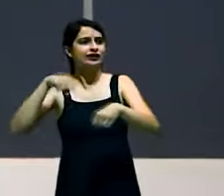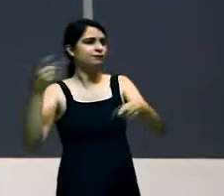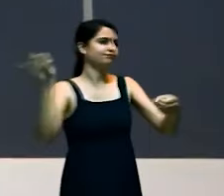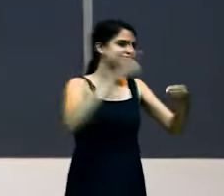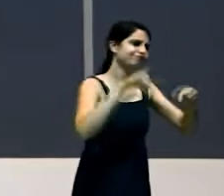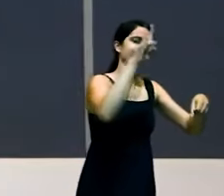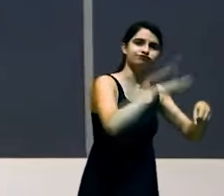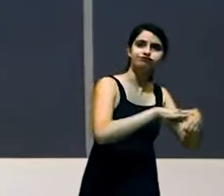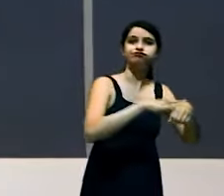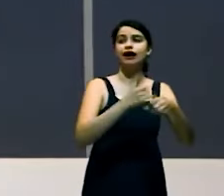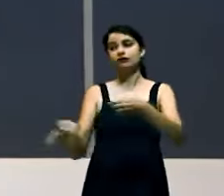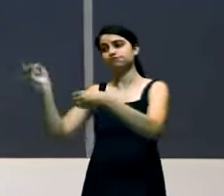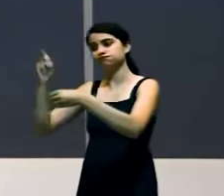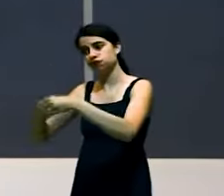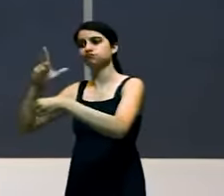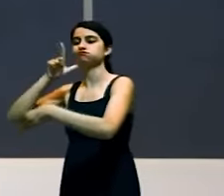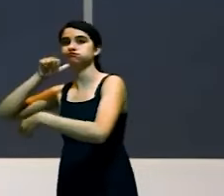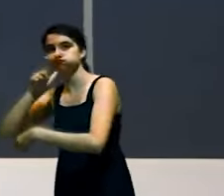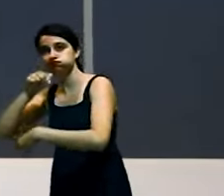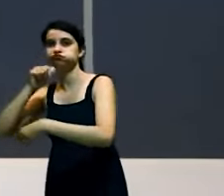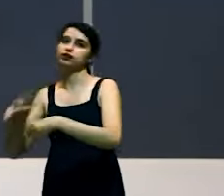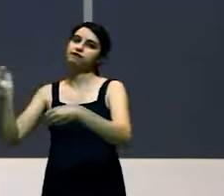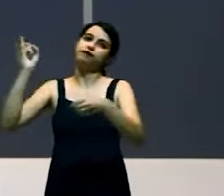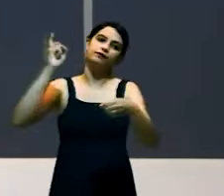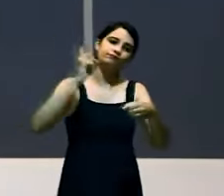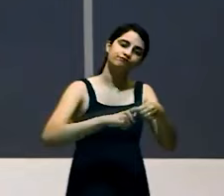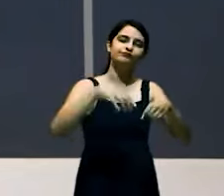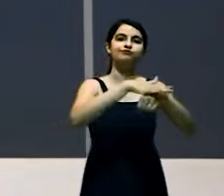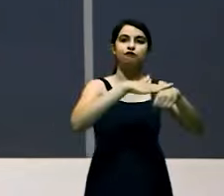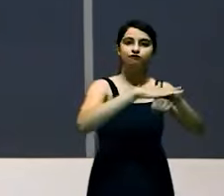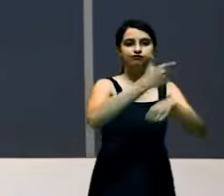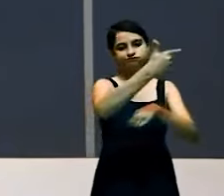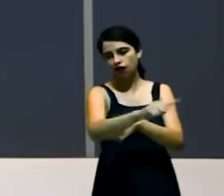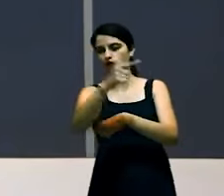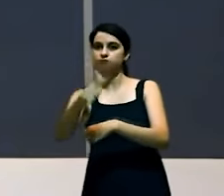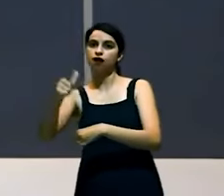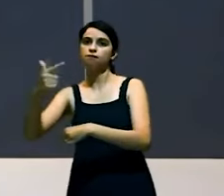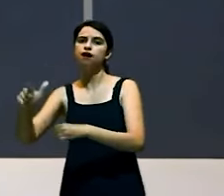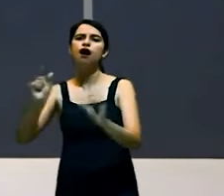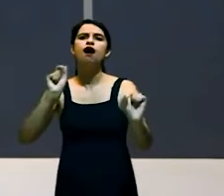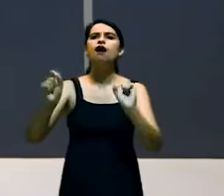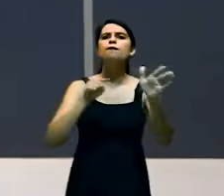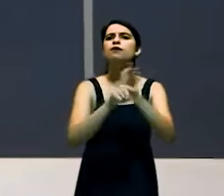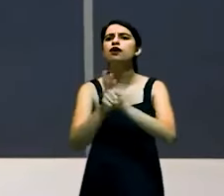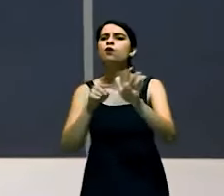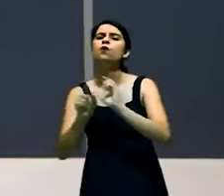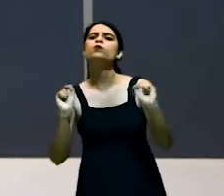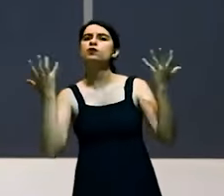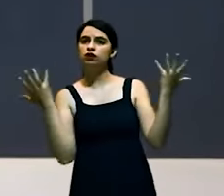novo, depois volta, conversa com o diácono, depois volta, vai na irmã da missão, depois volta, vai ali. O que está acontecendo?